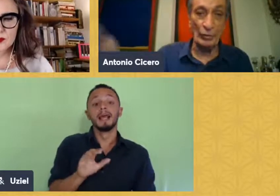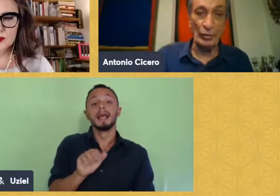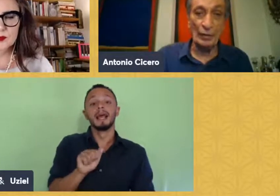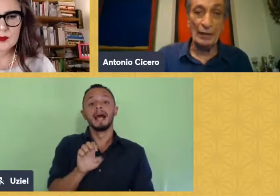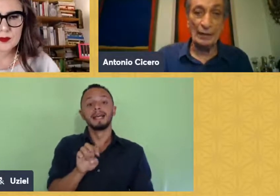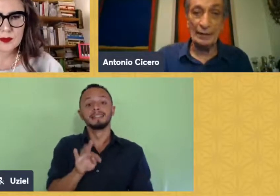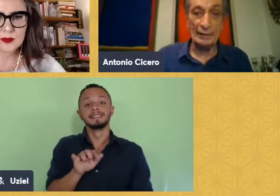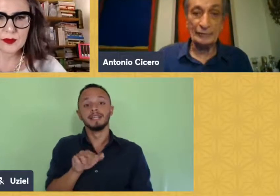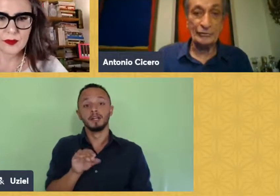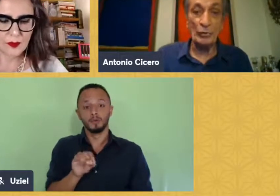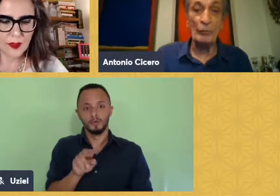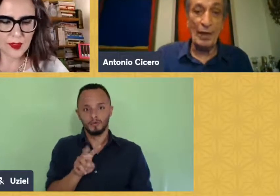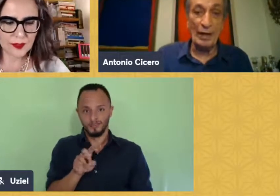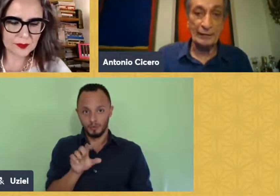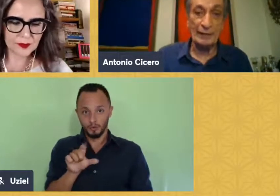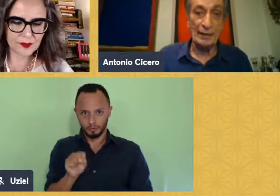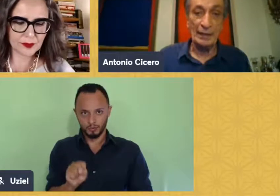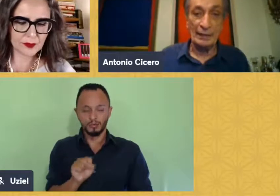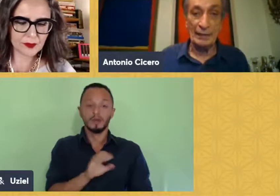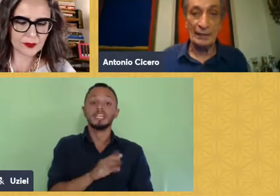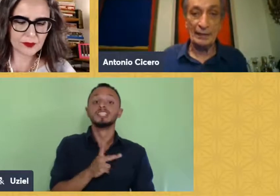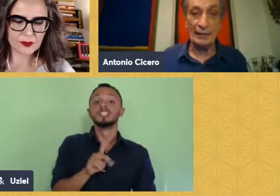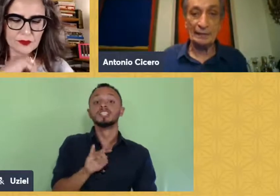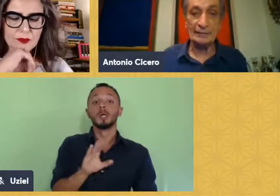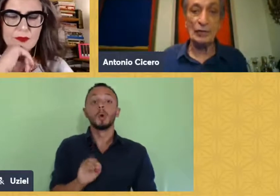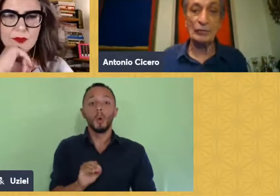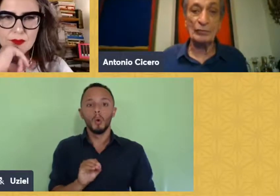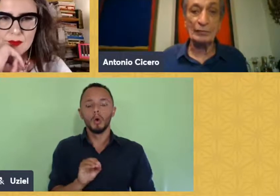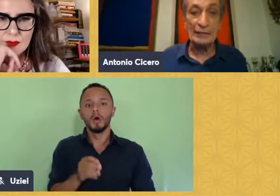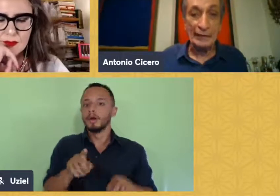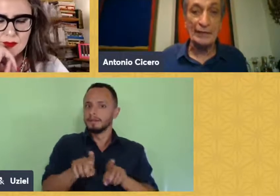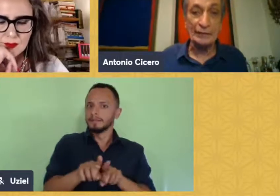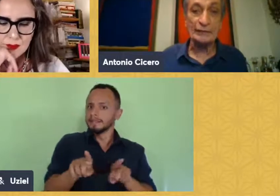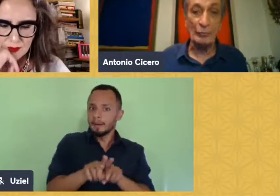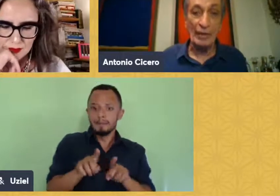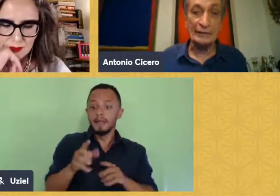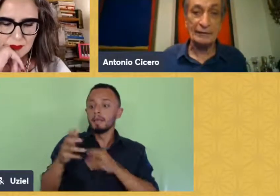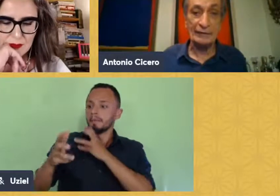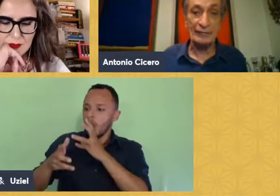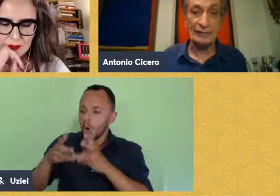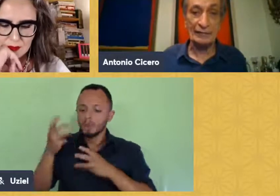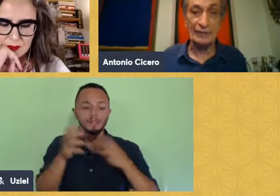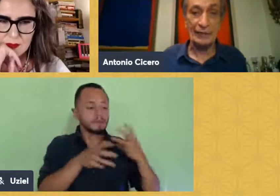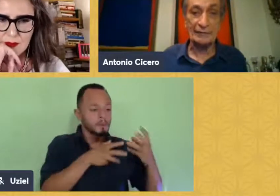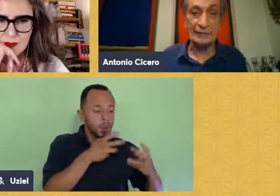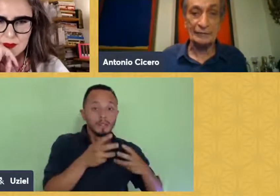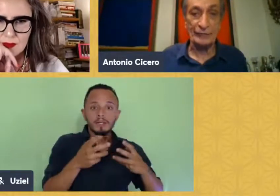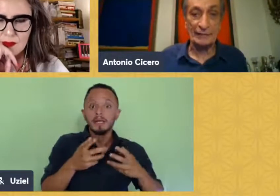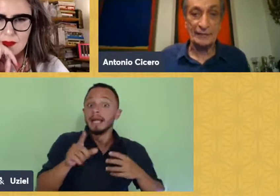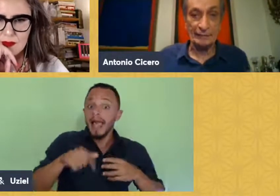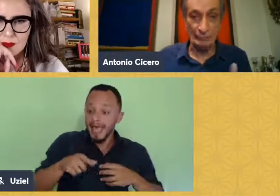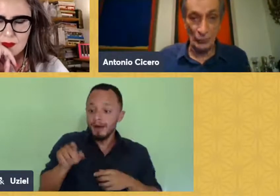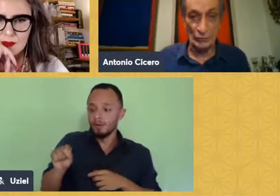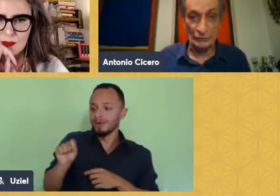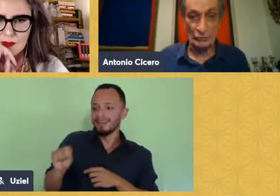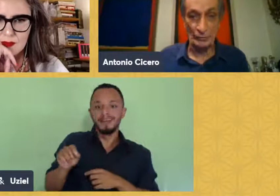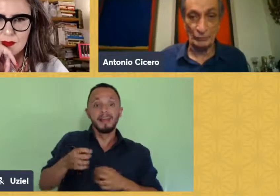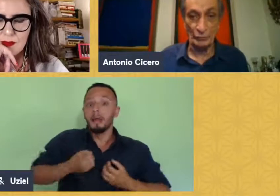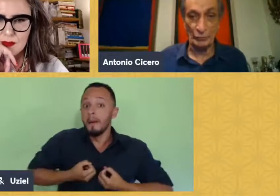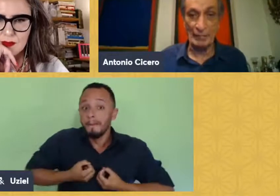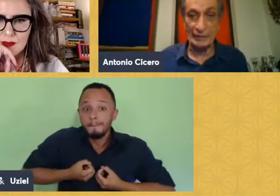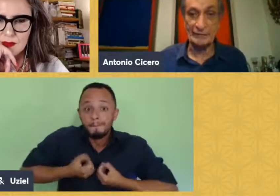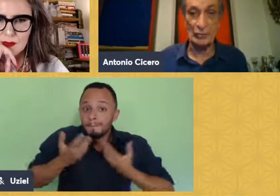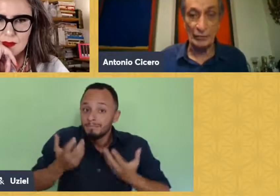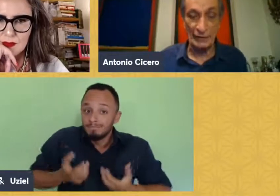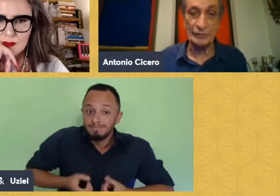exemplo, ou Chico Buarque, são grandes poetas. A verdade é essa. Eles fazem música,